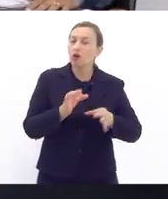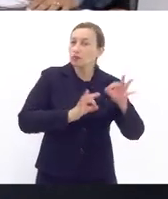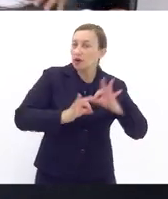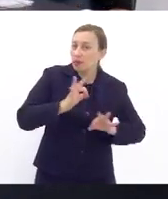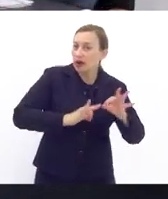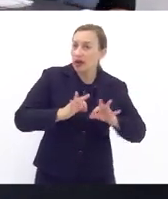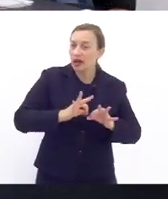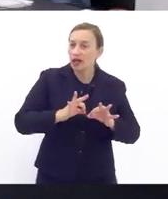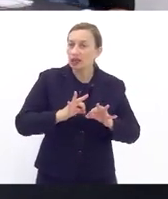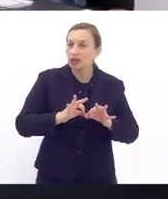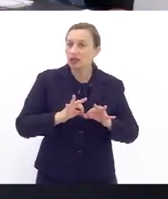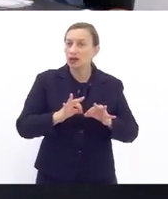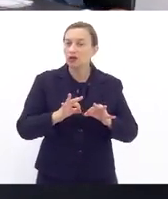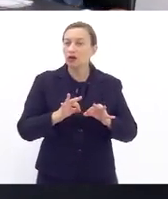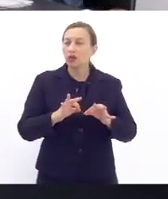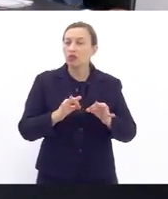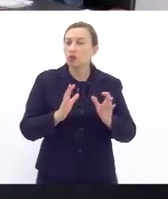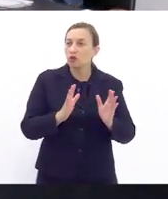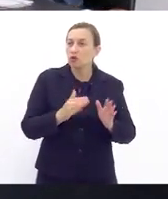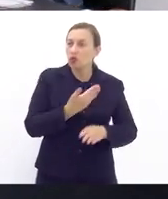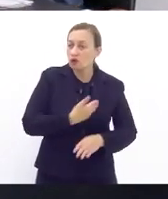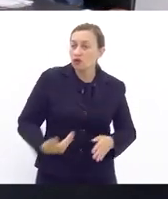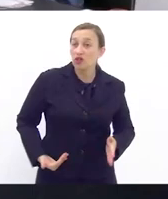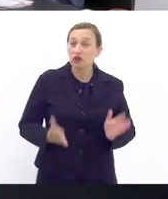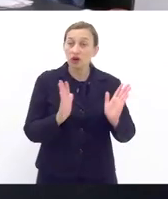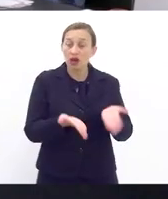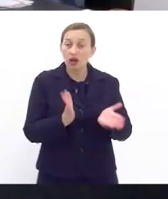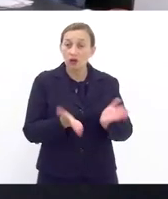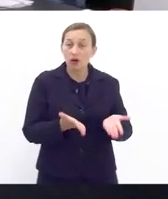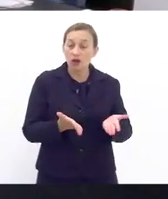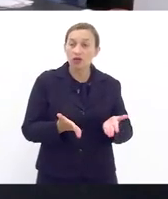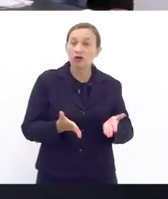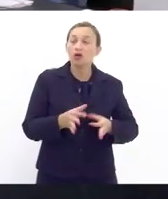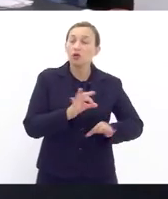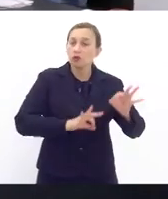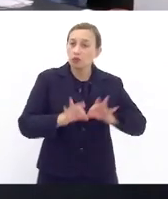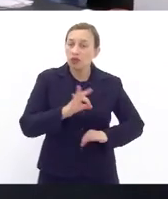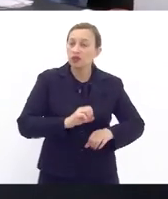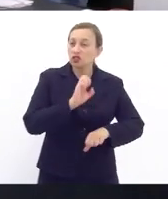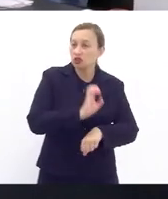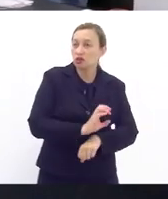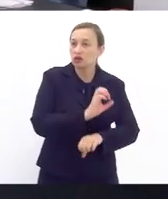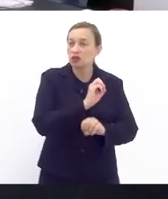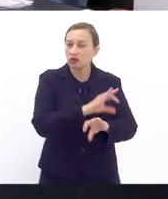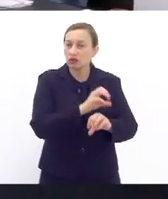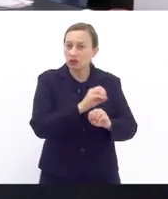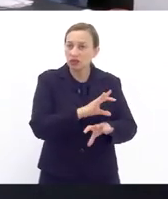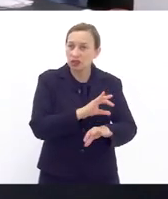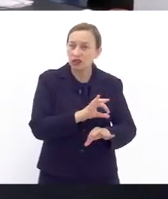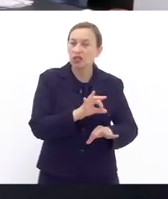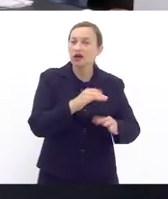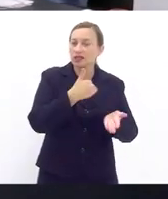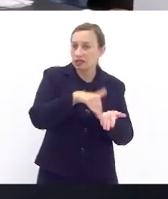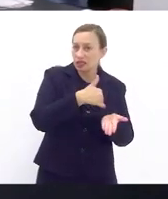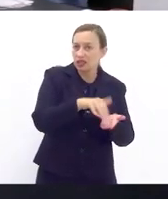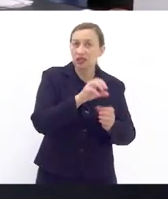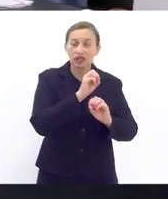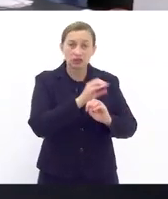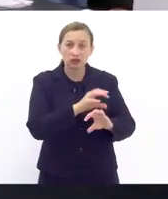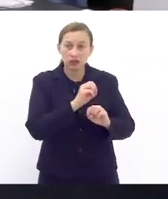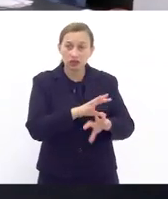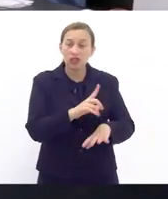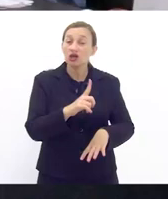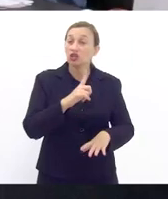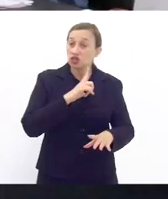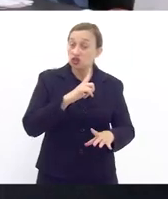preparado pelo atual governo o plano Estadual de Educação foi preparado pela secretaria de educação que